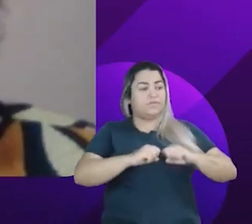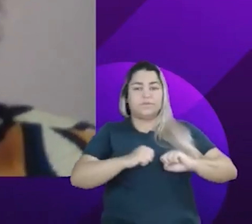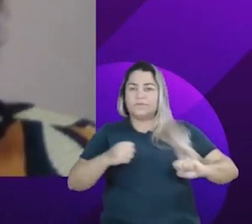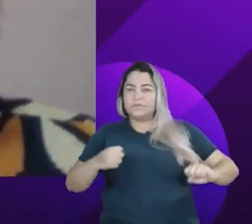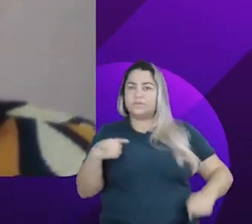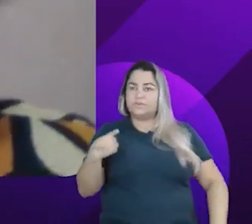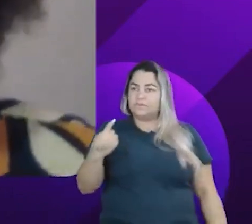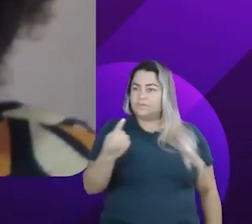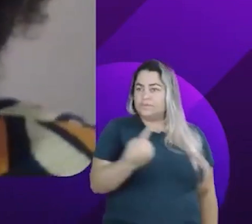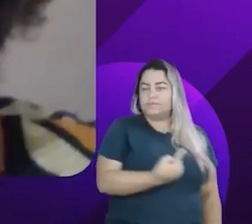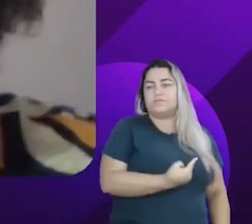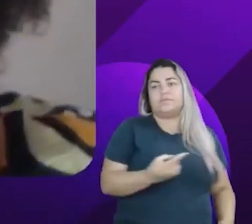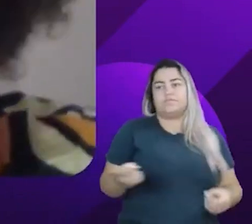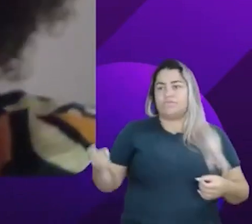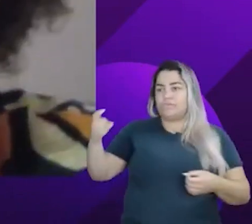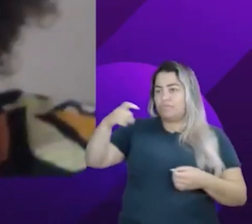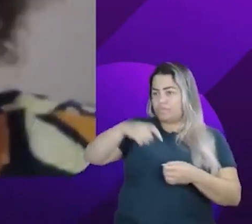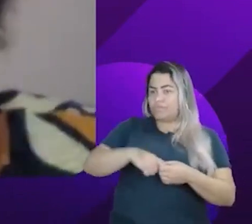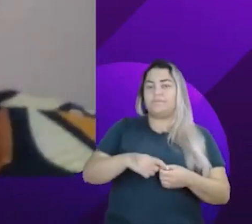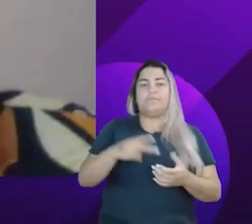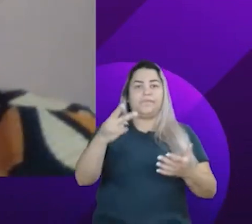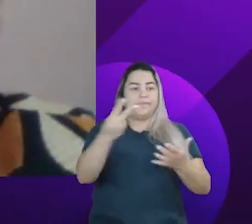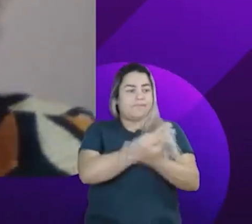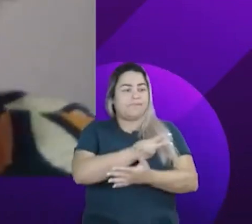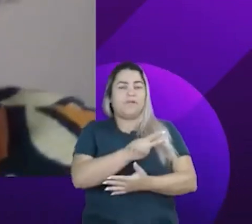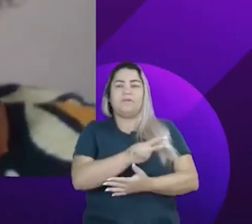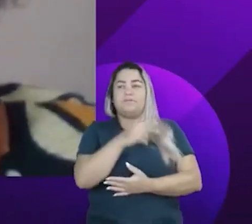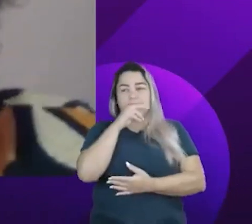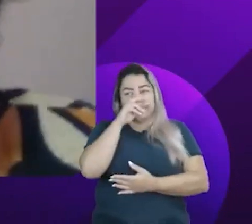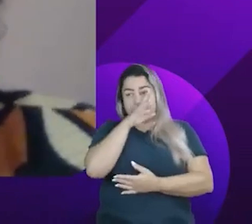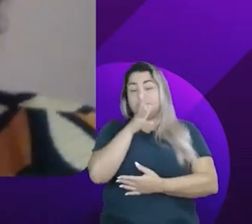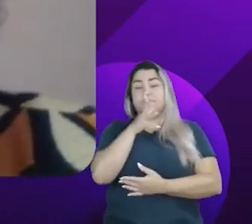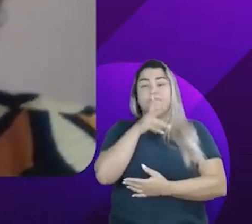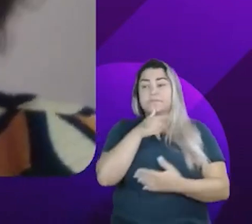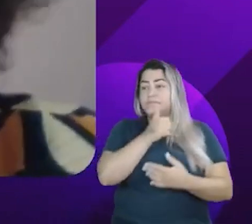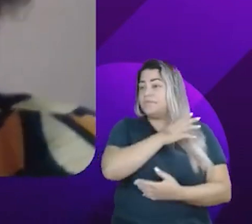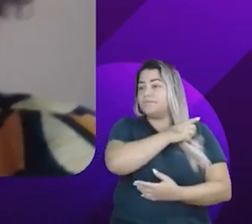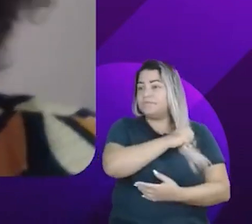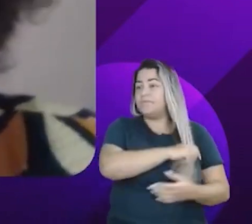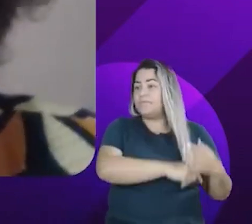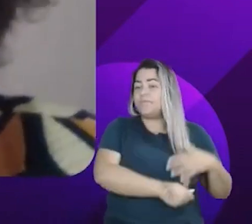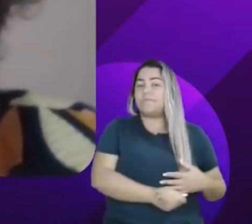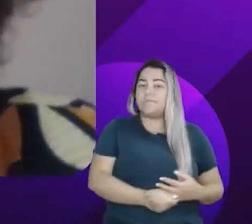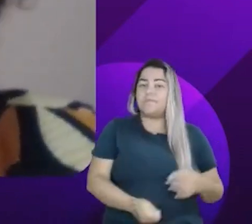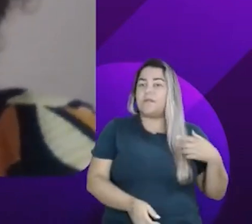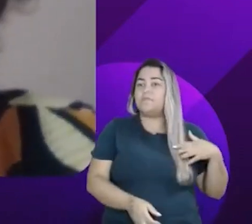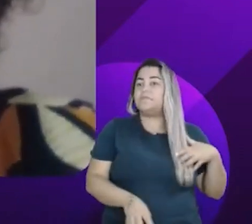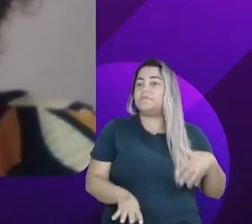da gente retomar um processo que vinha numa ampla, numa dimensão